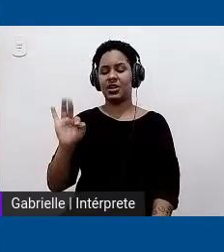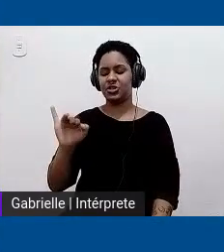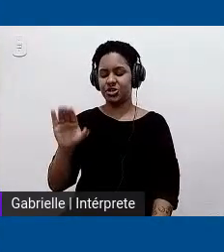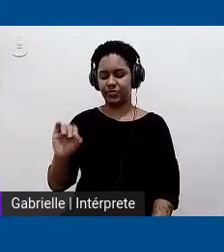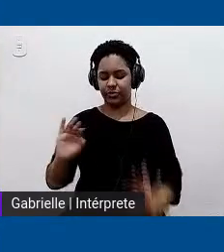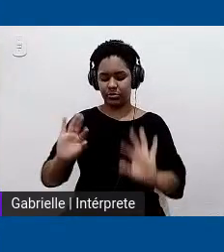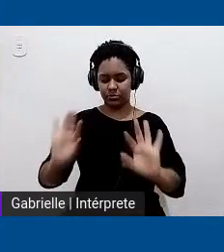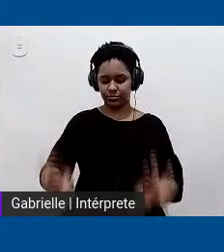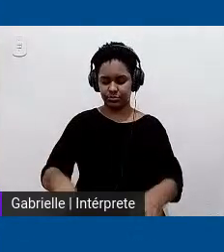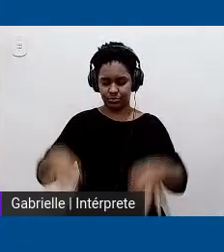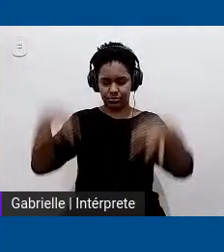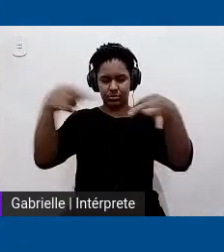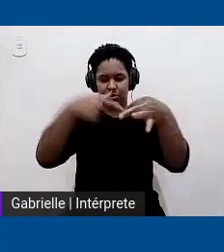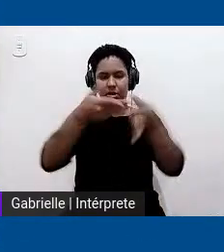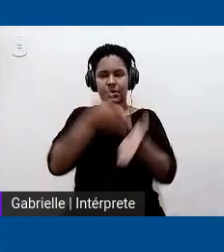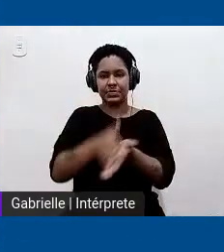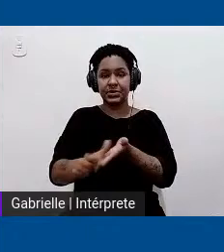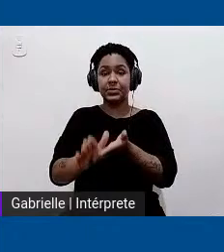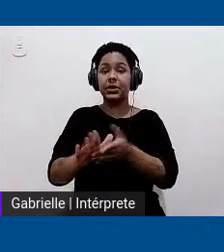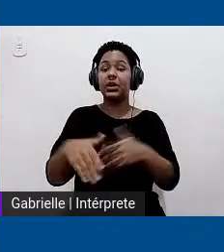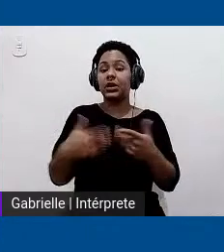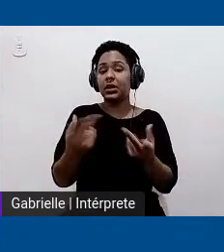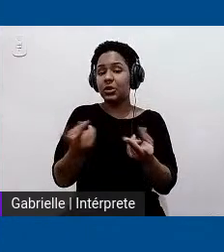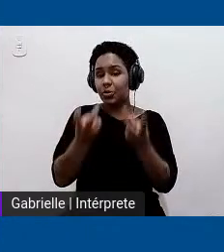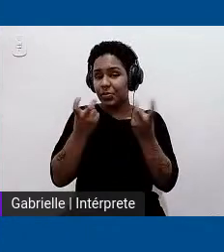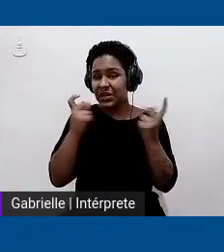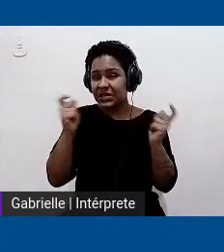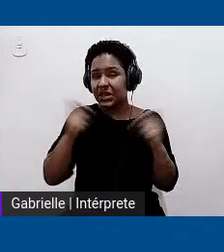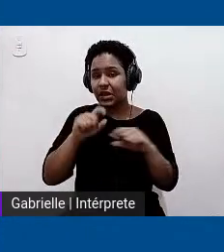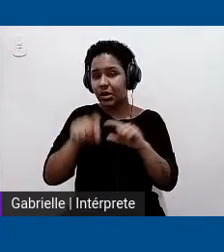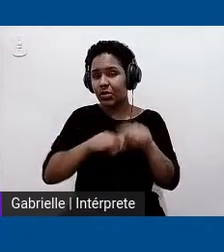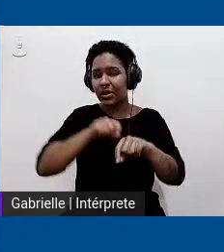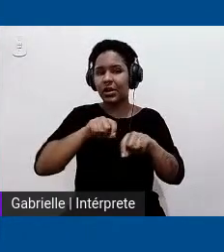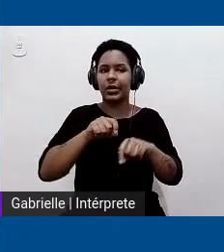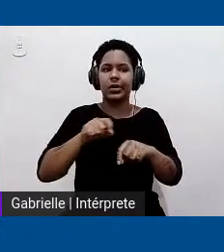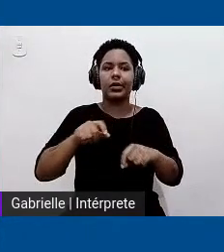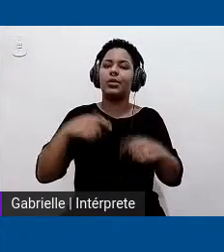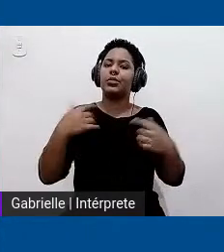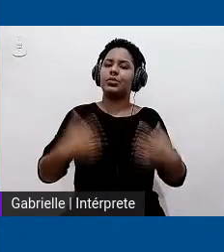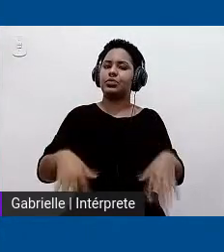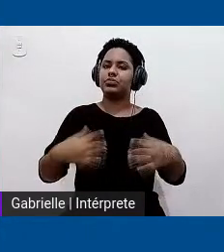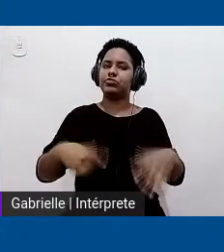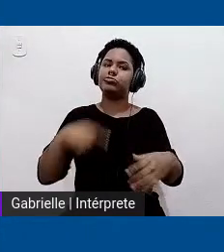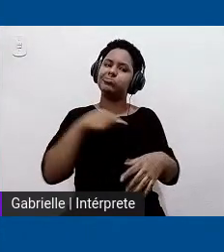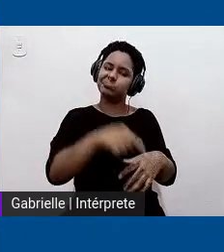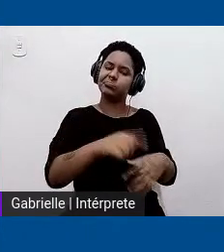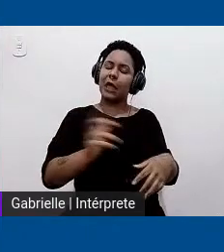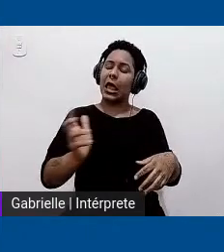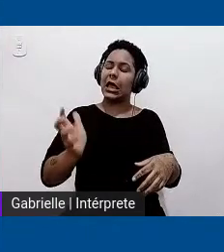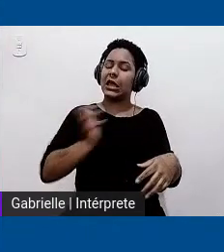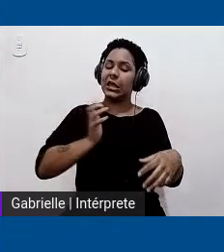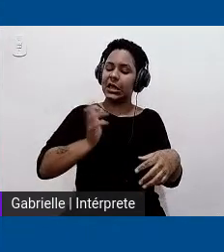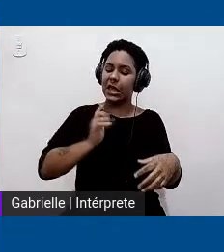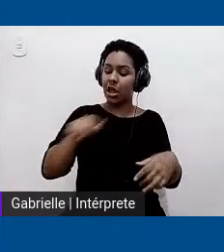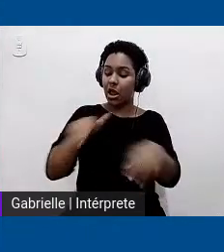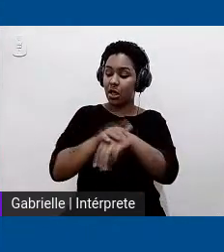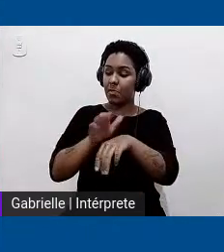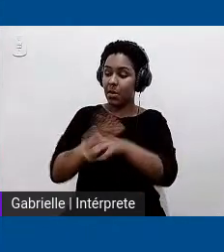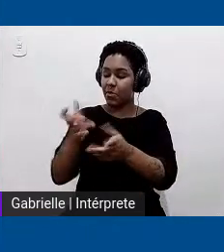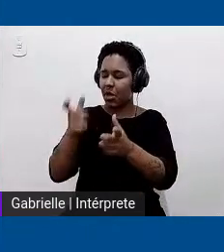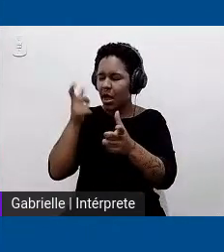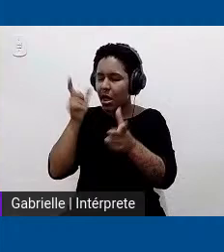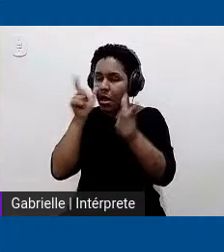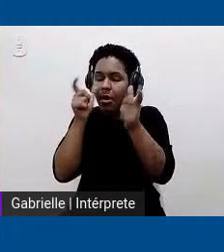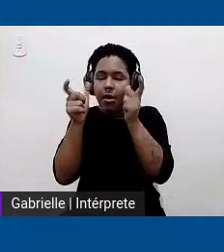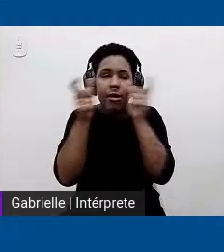percebe toda essa riqueza, né, de interesses do Marc Ferrez, e isso é